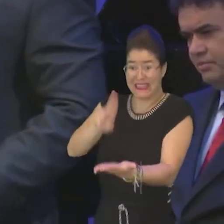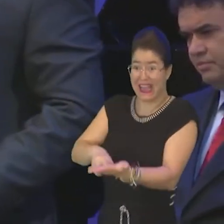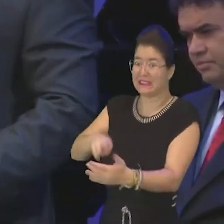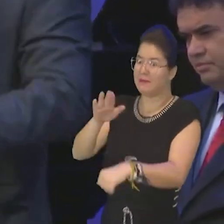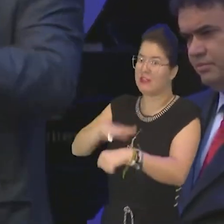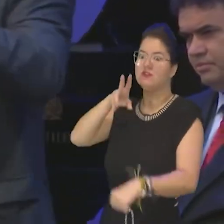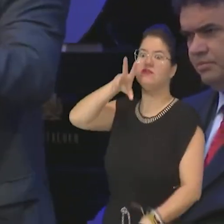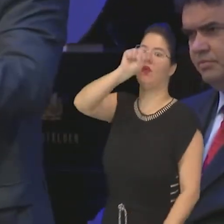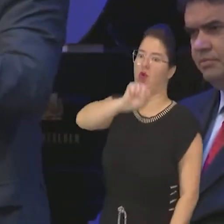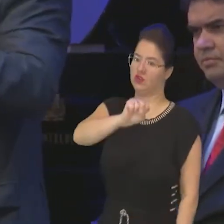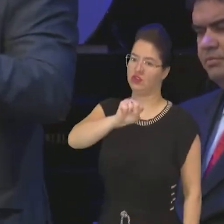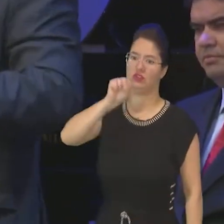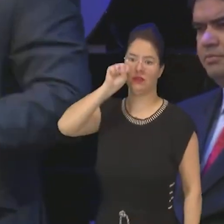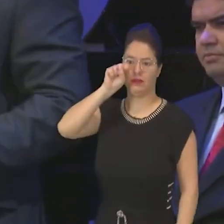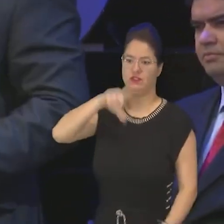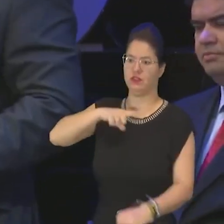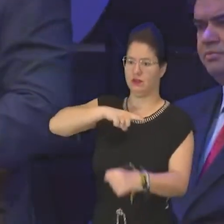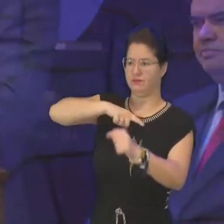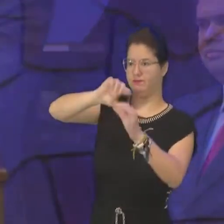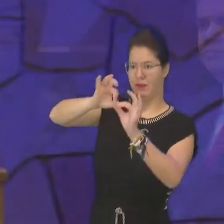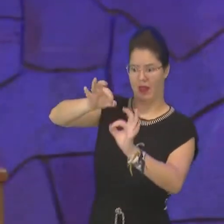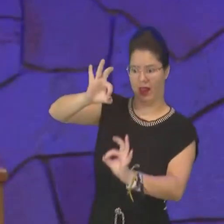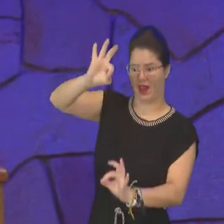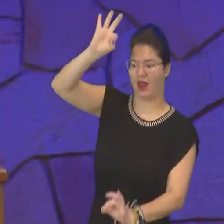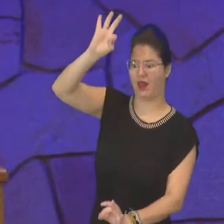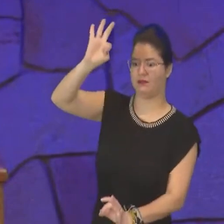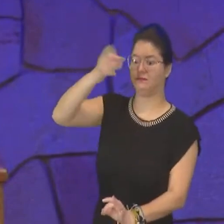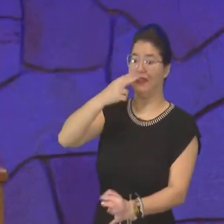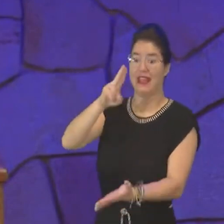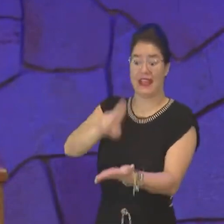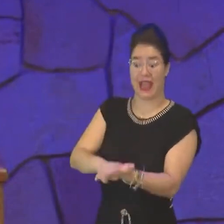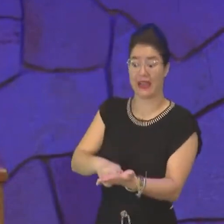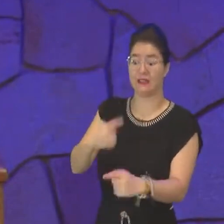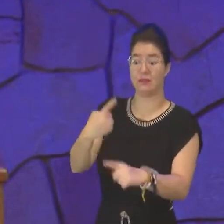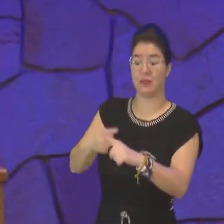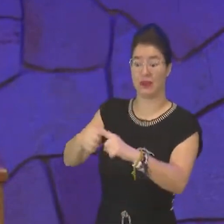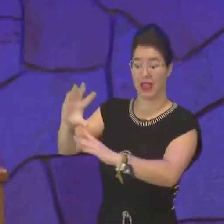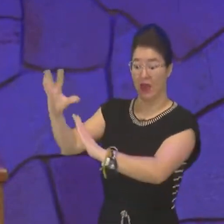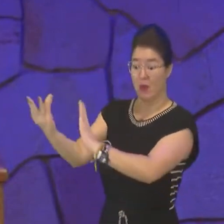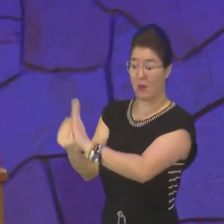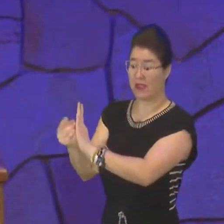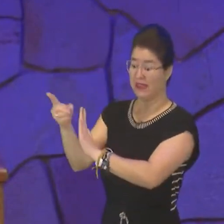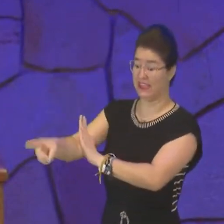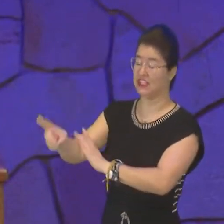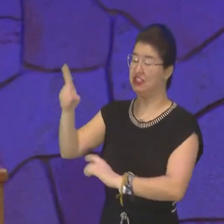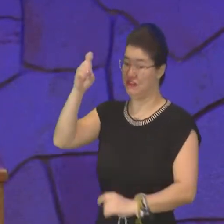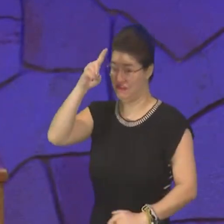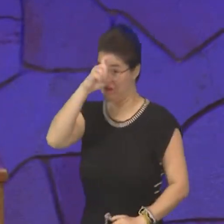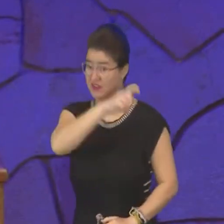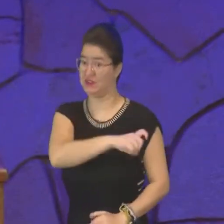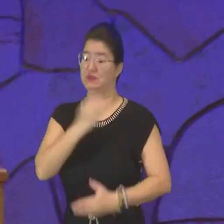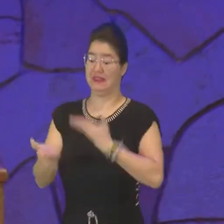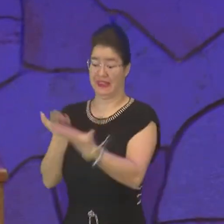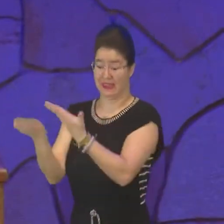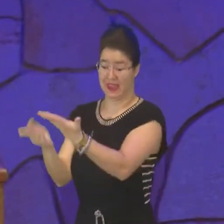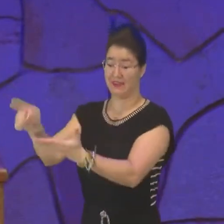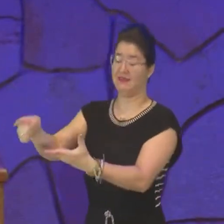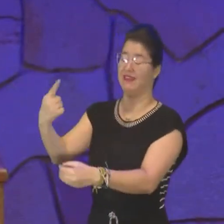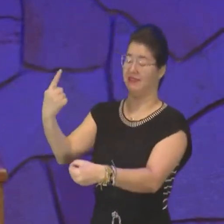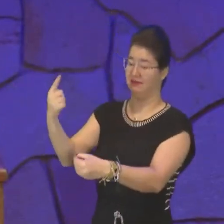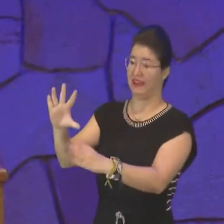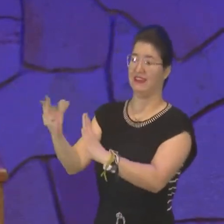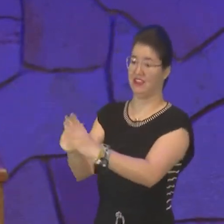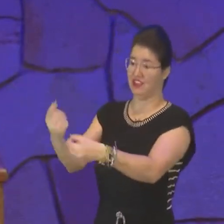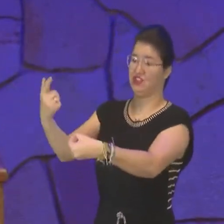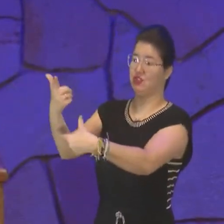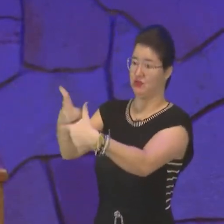primeira carta e quantos capítulos a segunda carta, porque foi uma igreja que deu muito trabalho. E esta